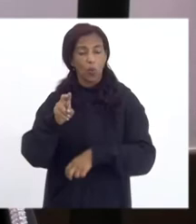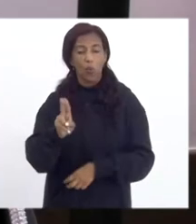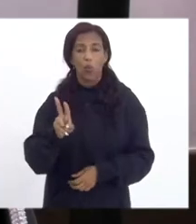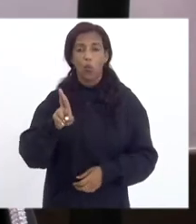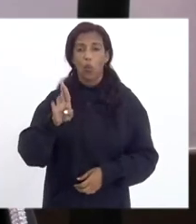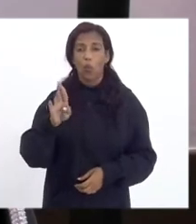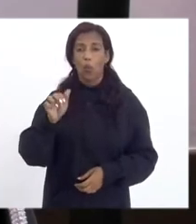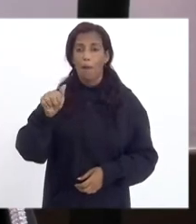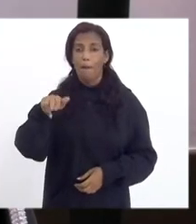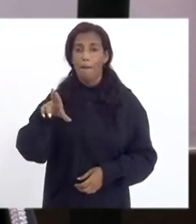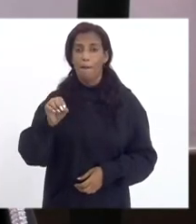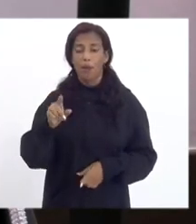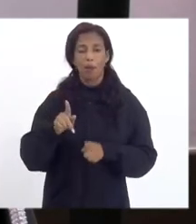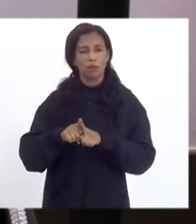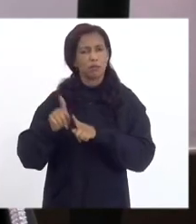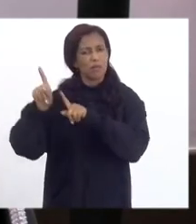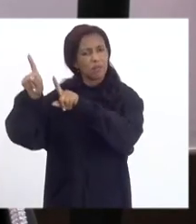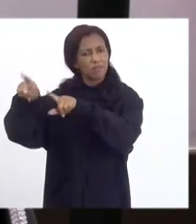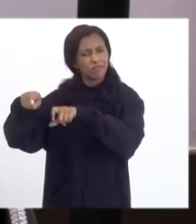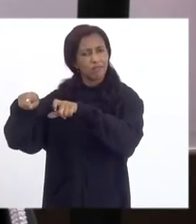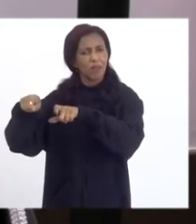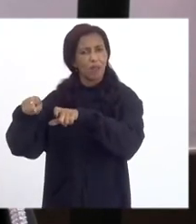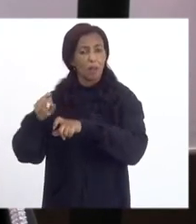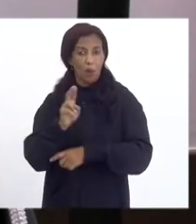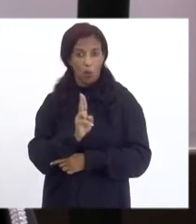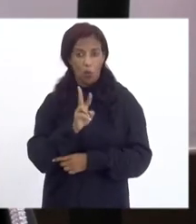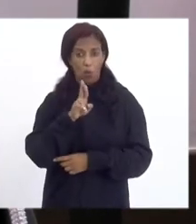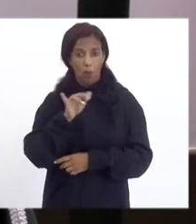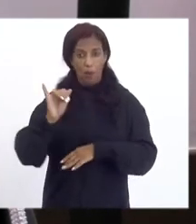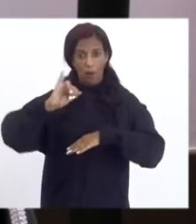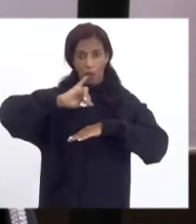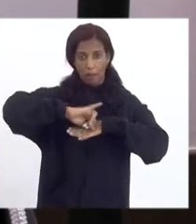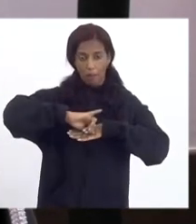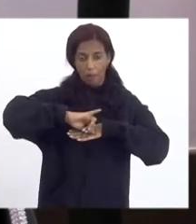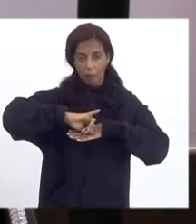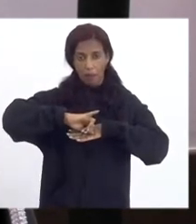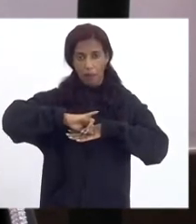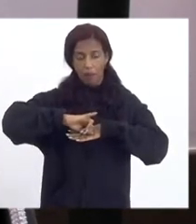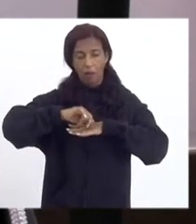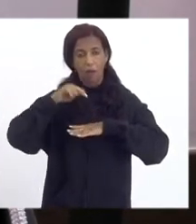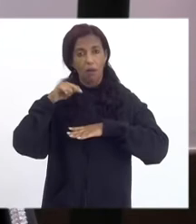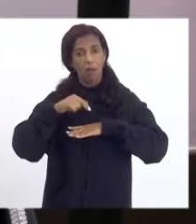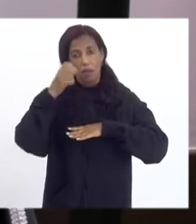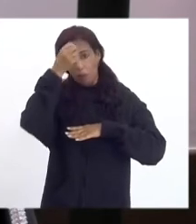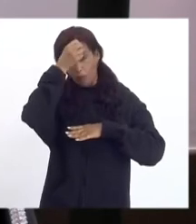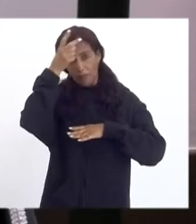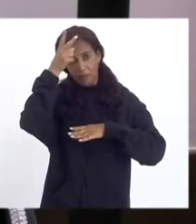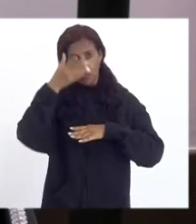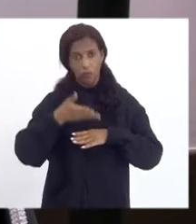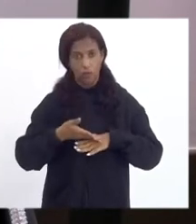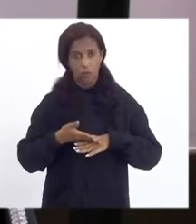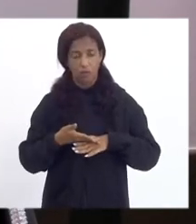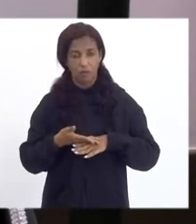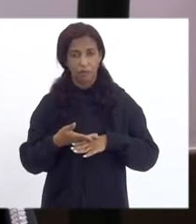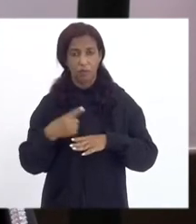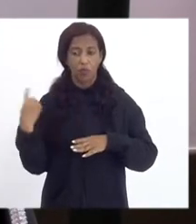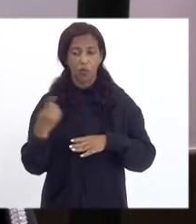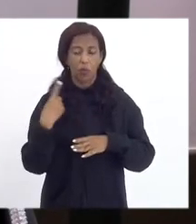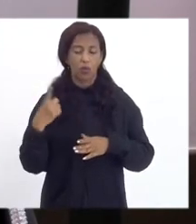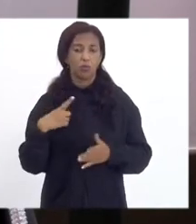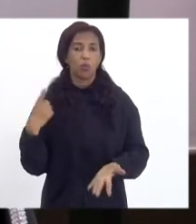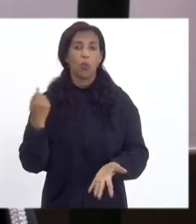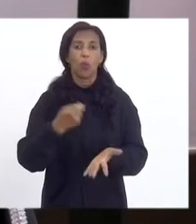e interurbano no estado do Rio de Janeiro. Mas o urbano é com as prefeituras. Nós temos que